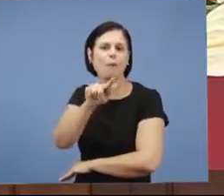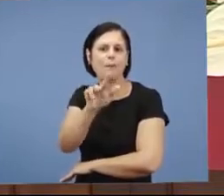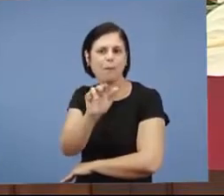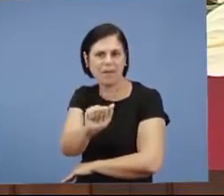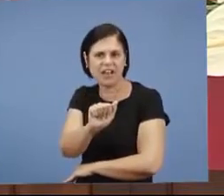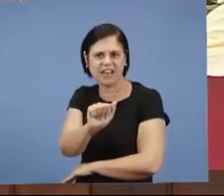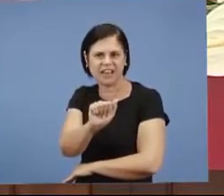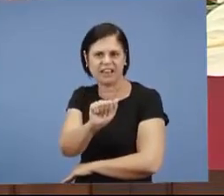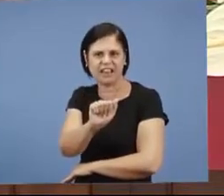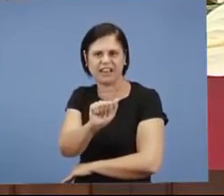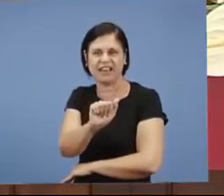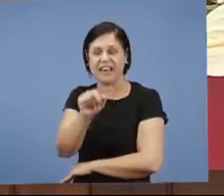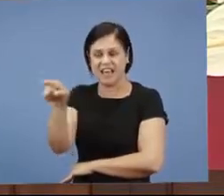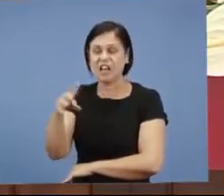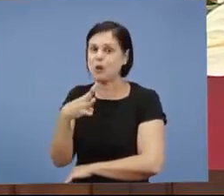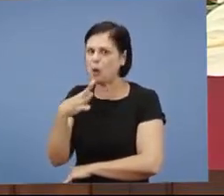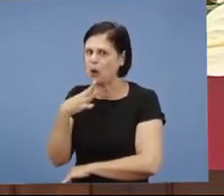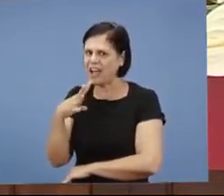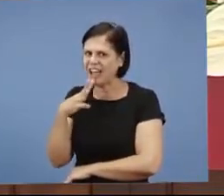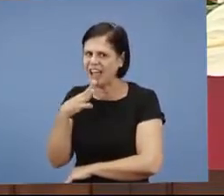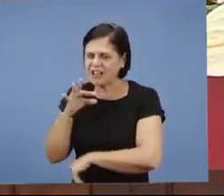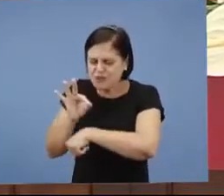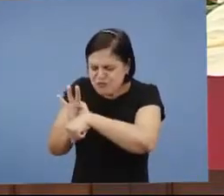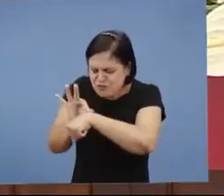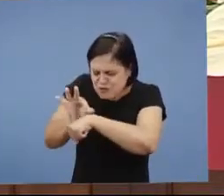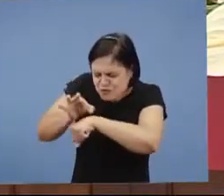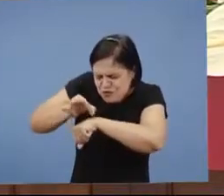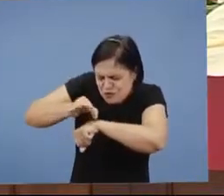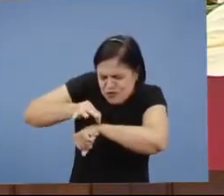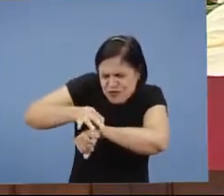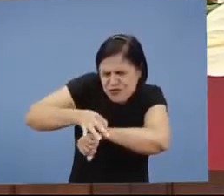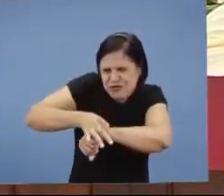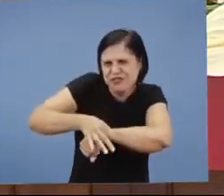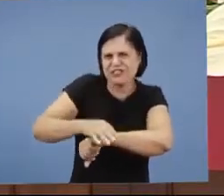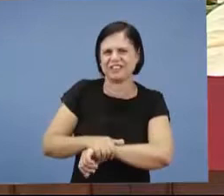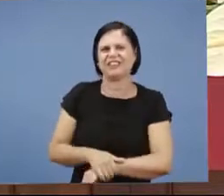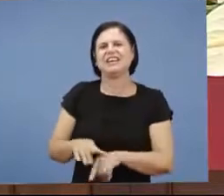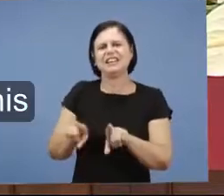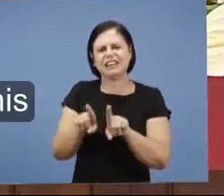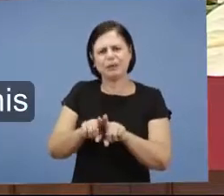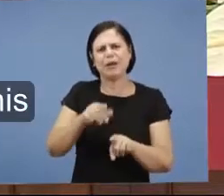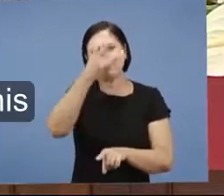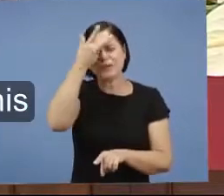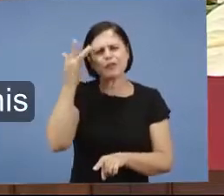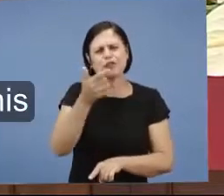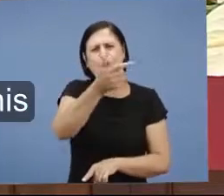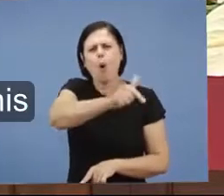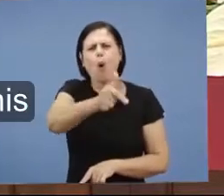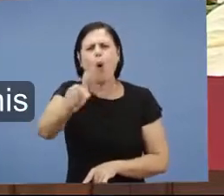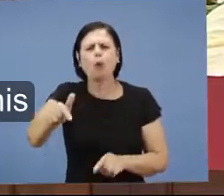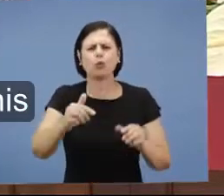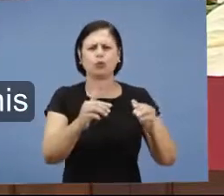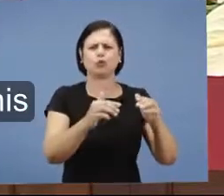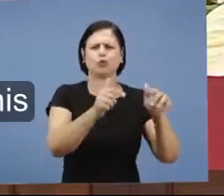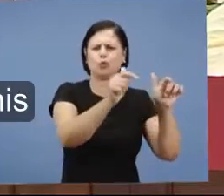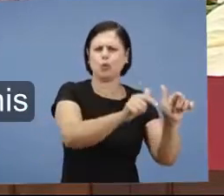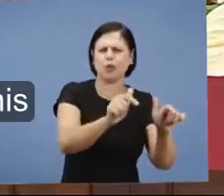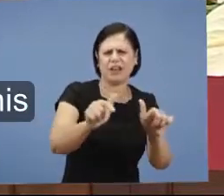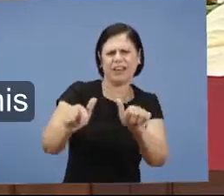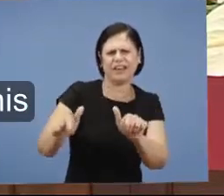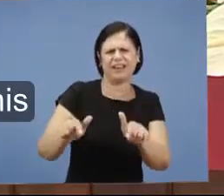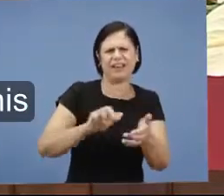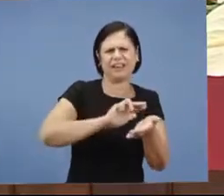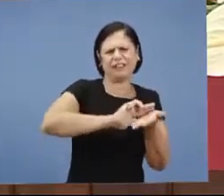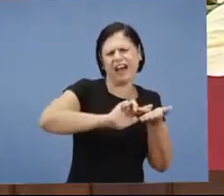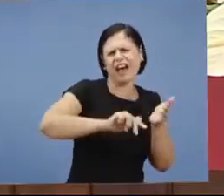Ó, aqui tem um casal de Formiga e dois irmãos de três corações. Para aquela região lá tem um monte de